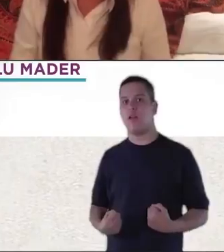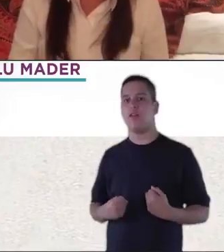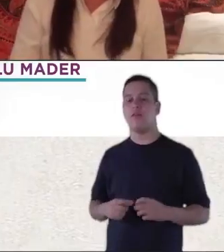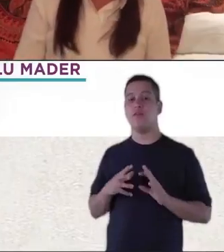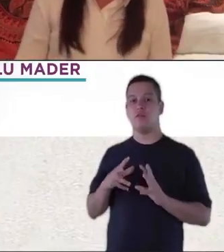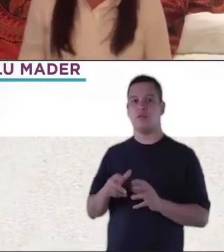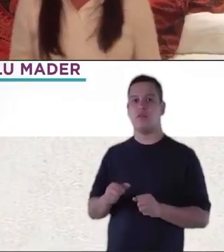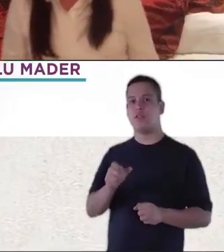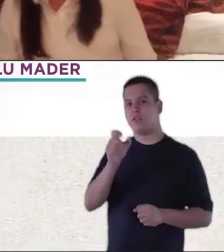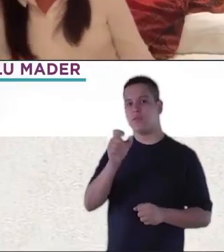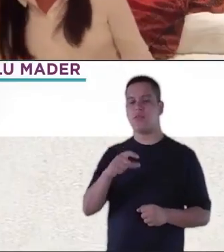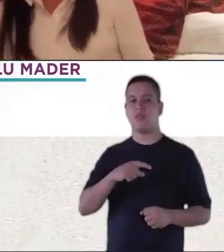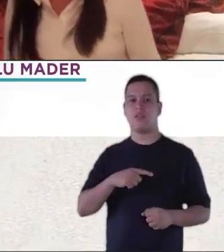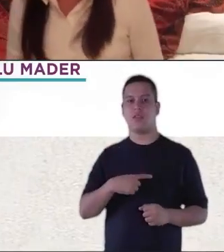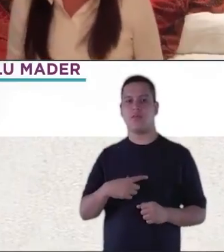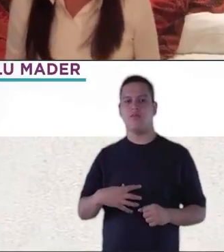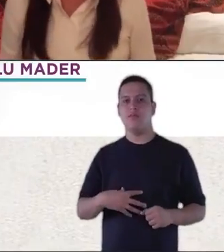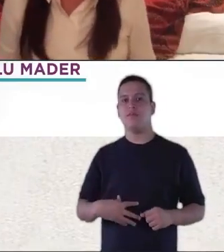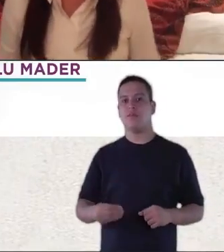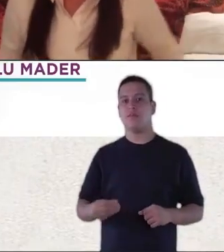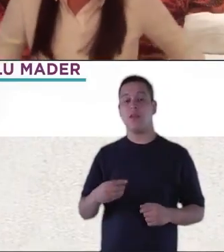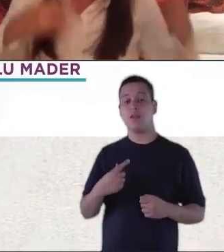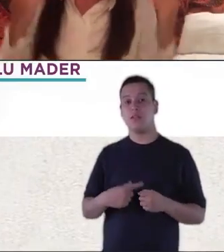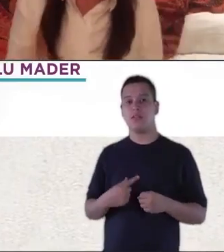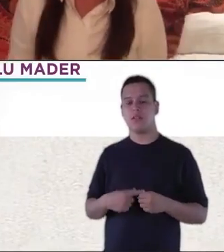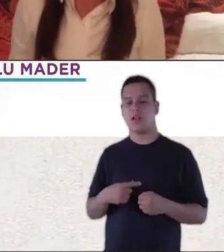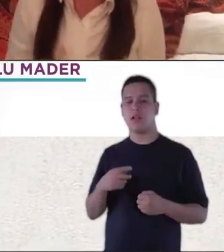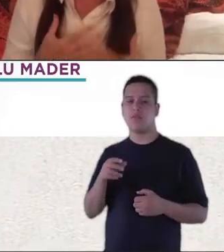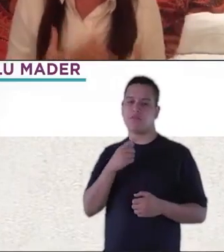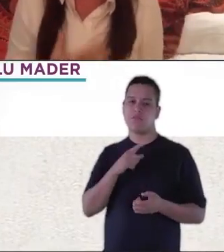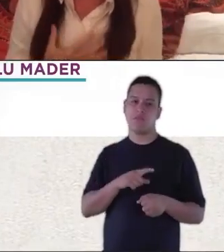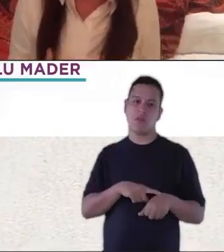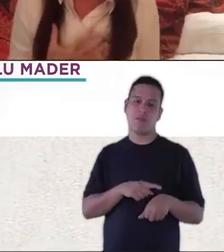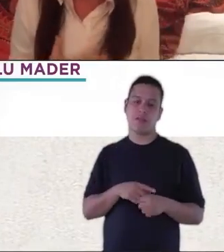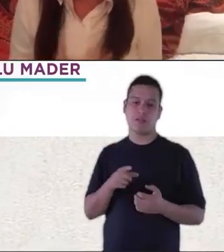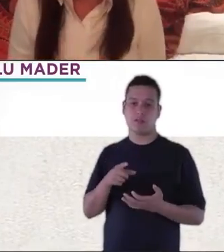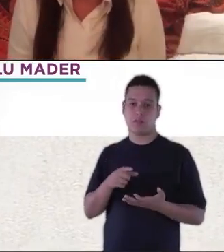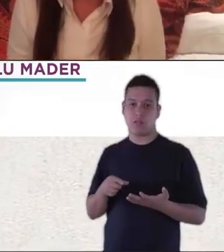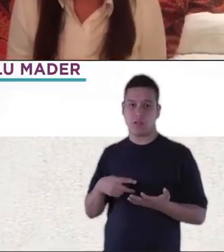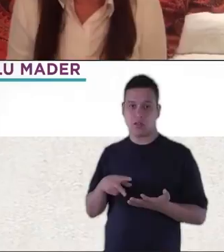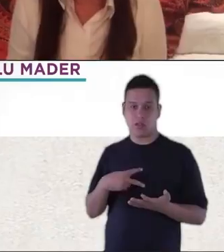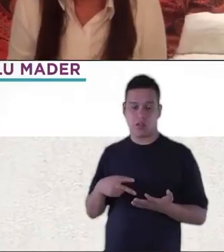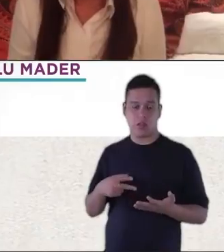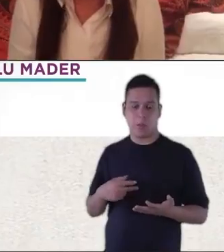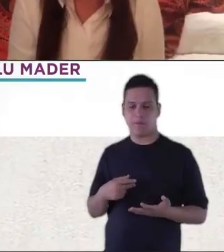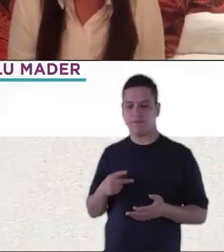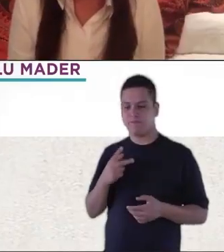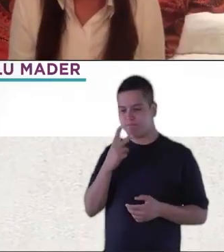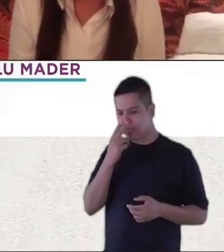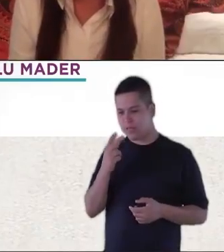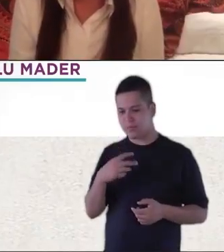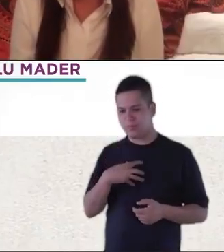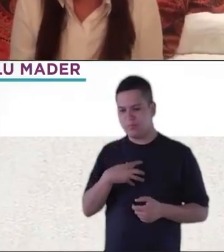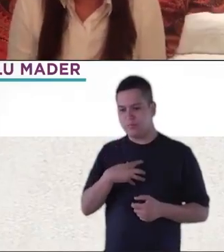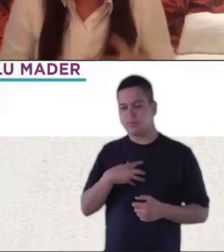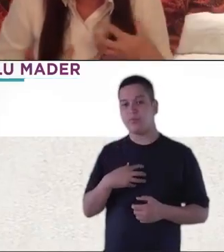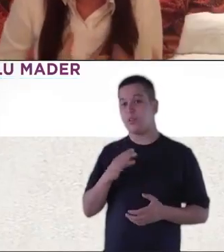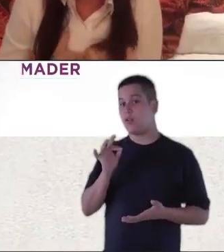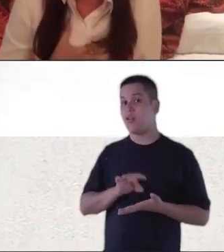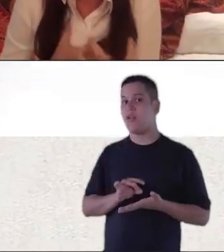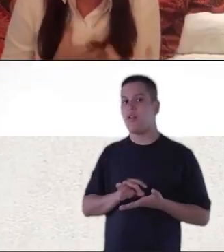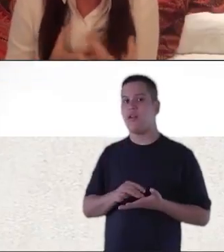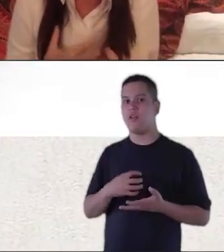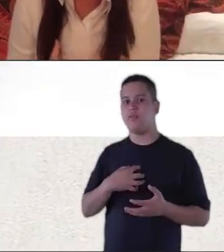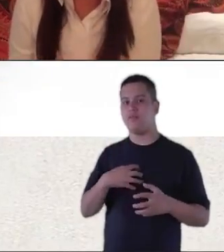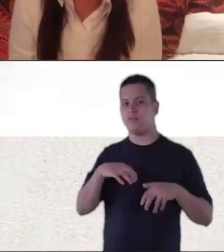pessoa que tem filhos assim nessa idade, quando lê, ou mesmo em outras idades, fica muito tocado, assim, se sentindo